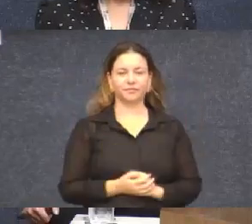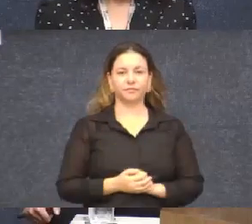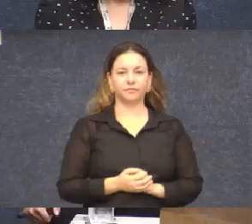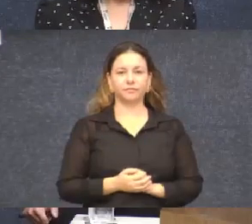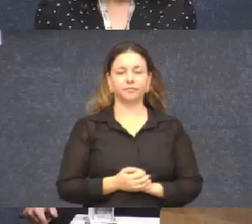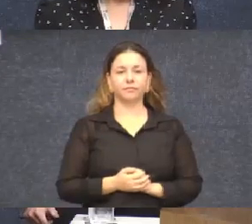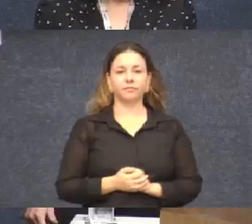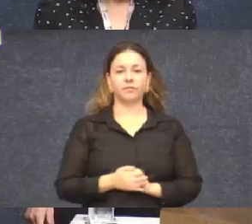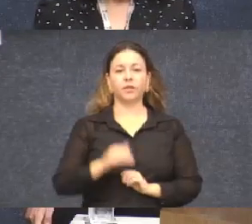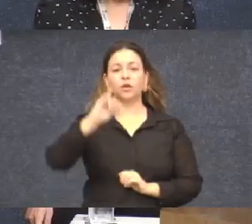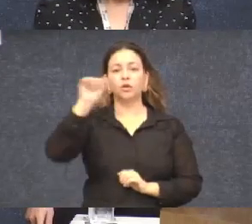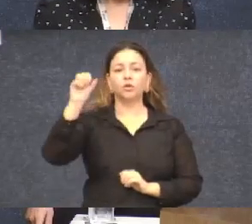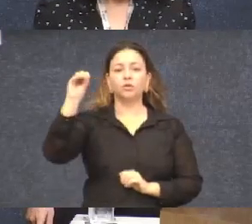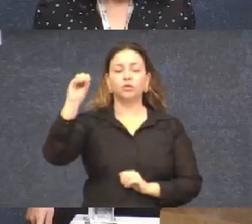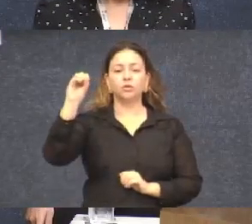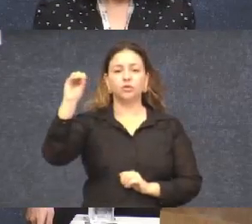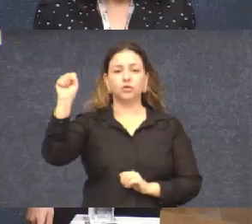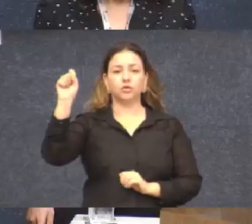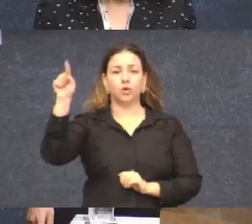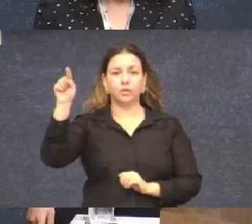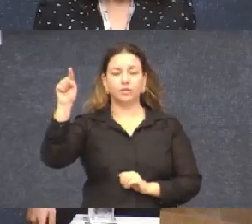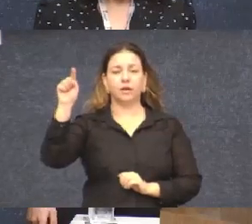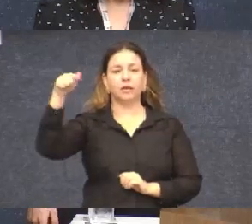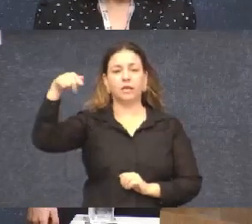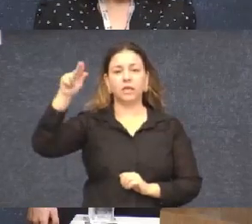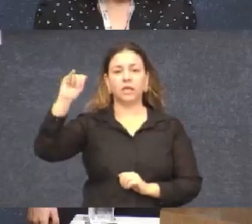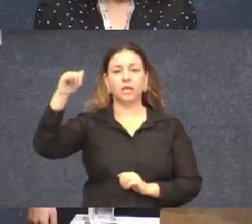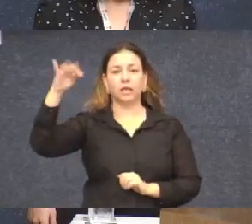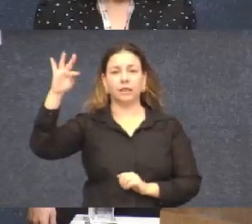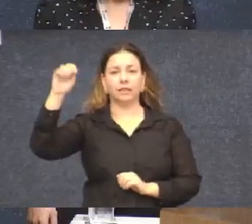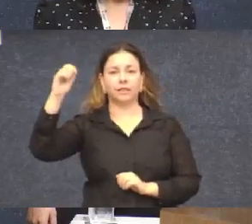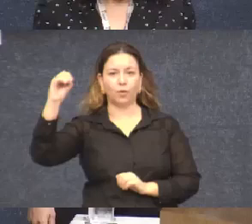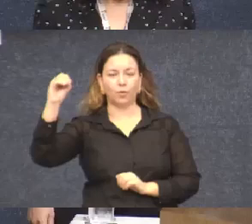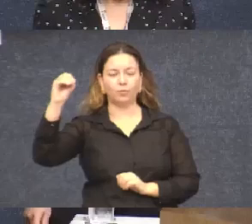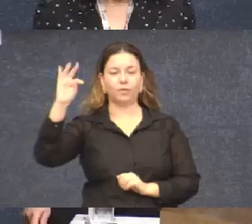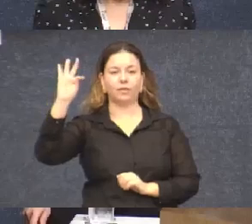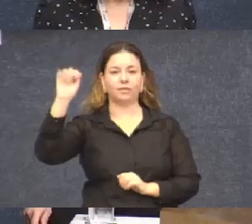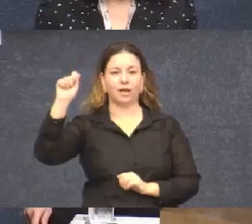Doutor José Luiz Quintão Tavares.